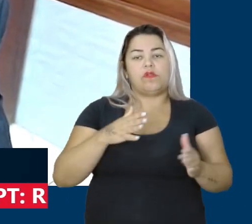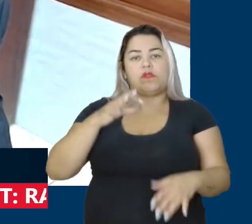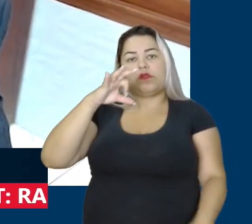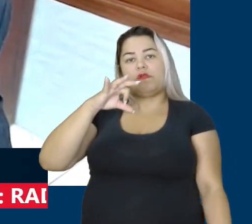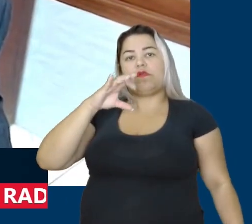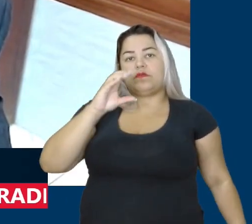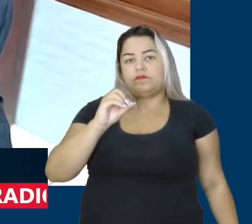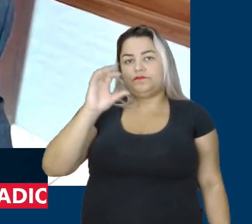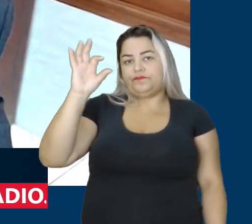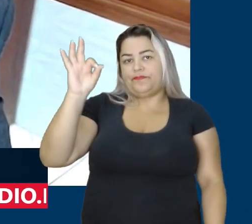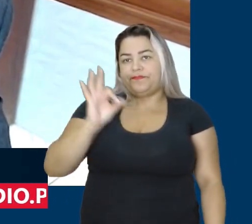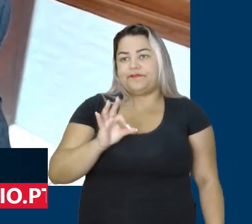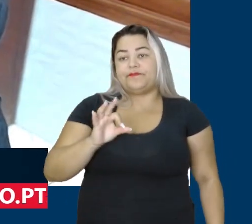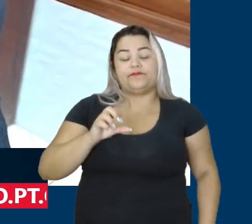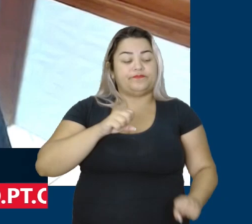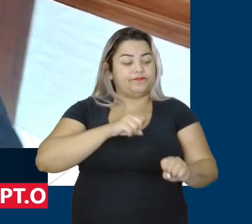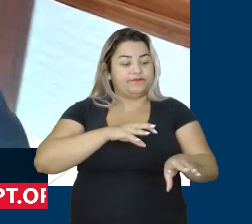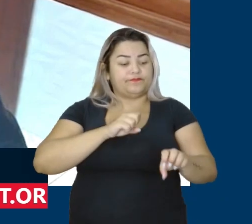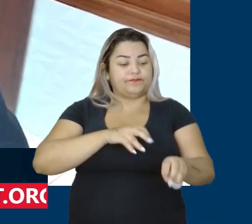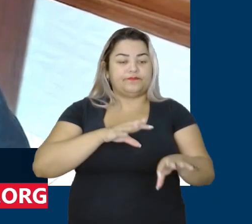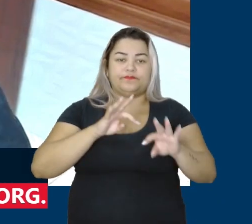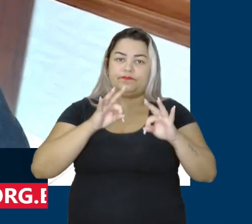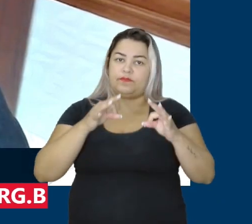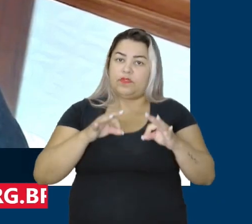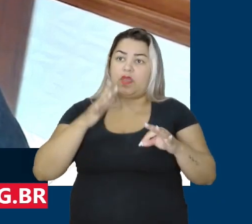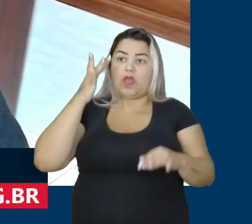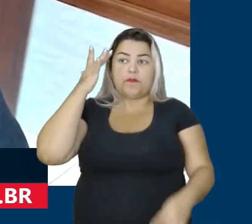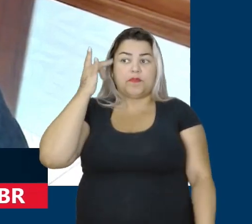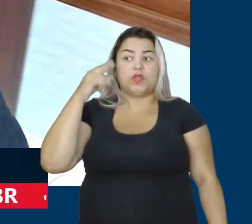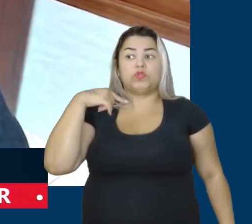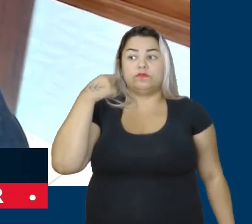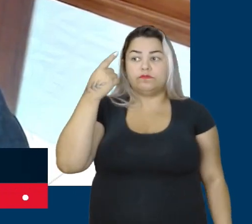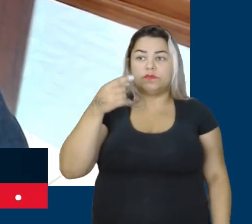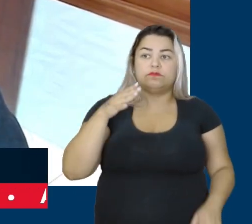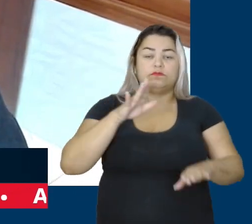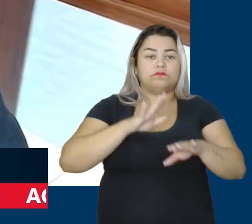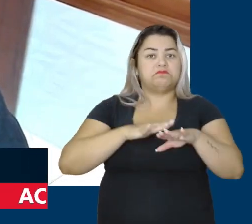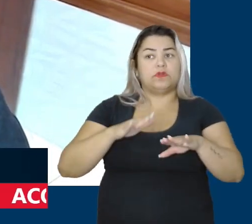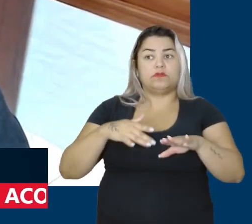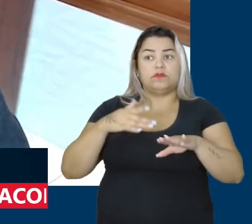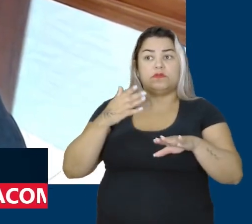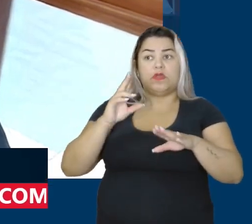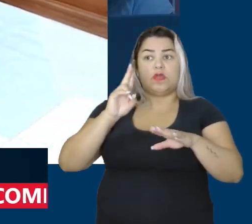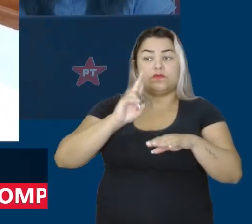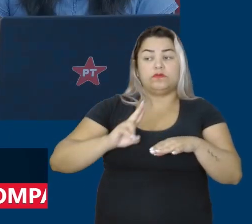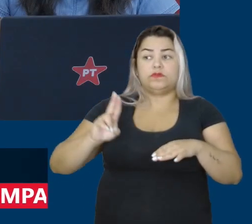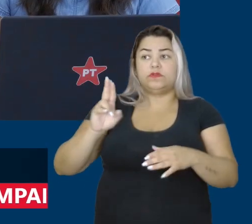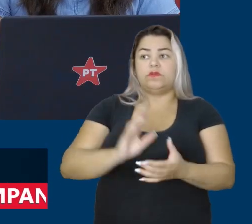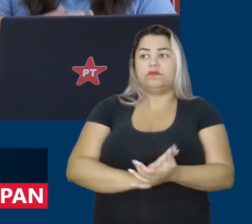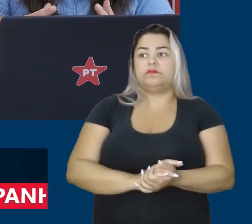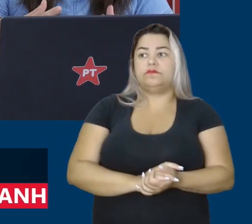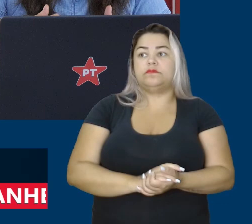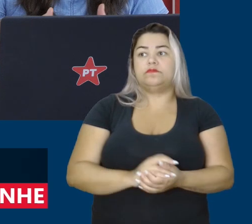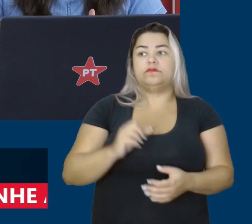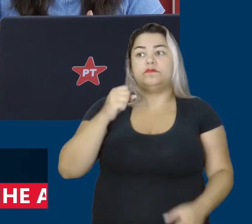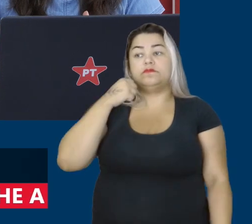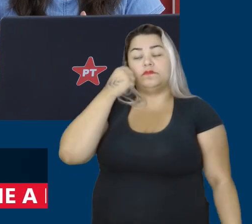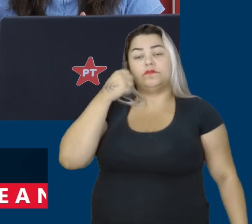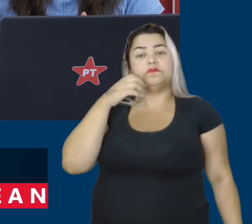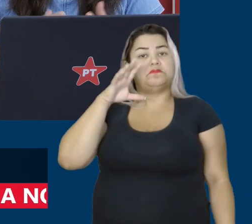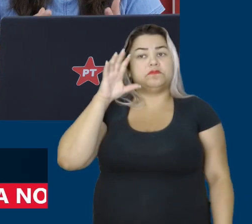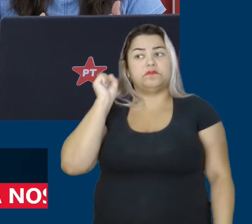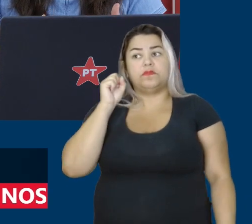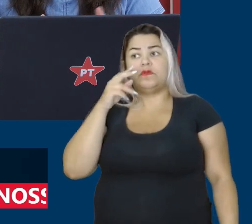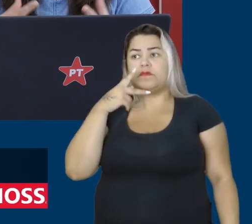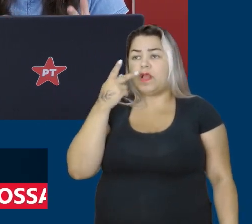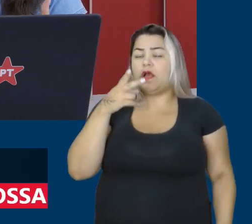90% do ensino técnico e amanhã depois um índice bem mais alto nas universidades. Senador, ouvindo a sua fala aqui,